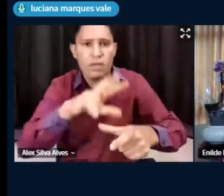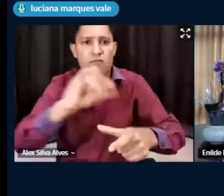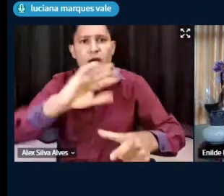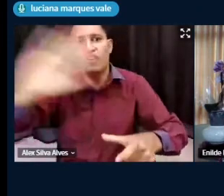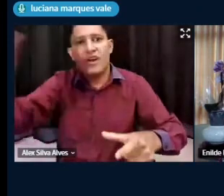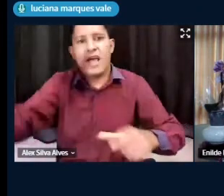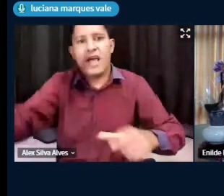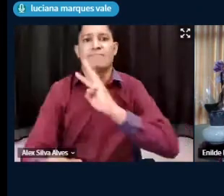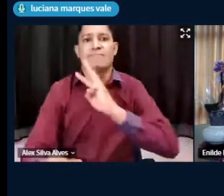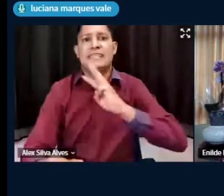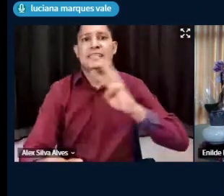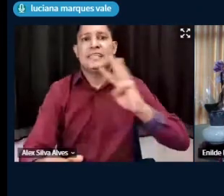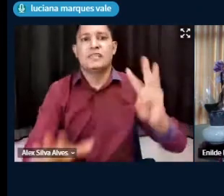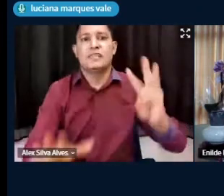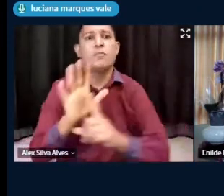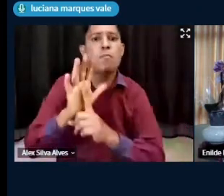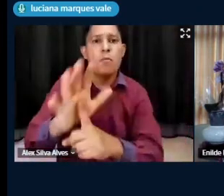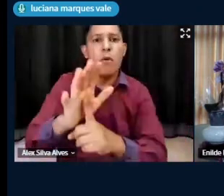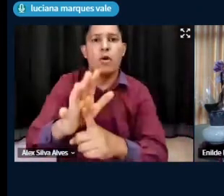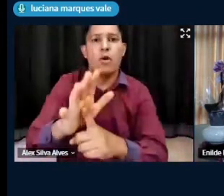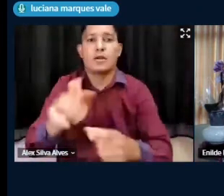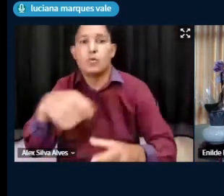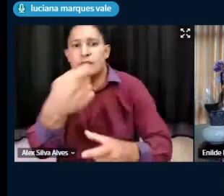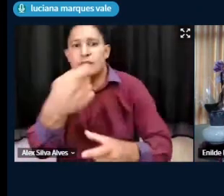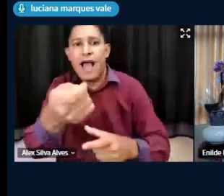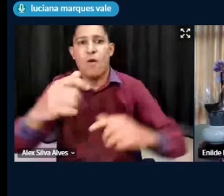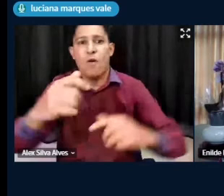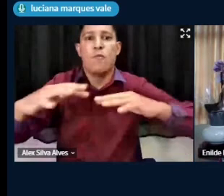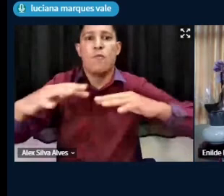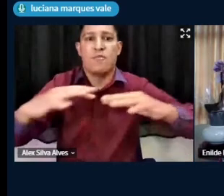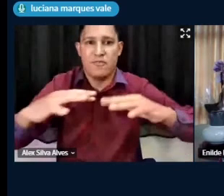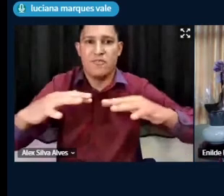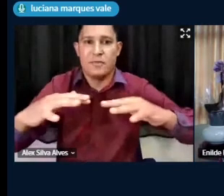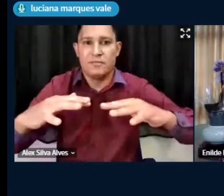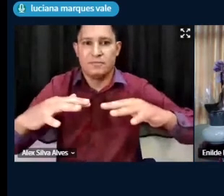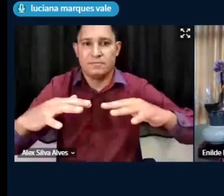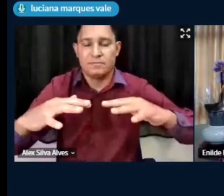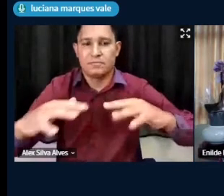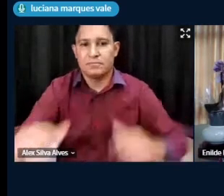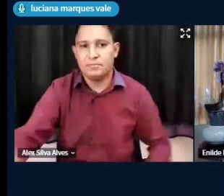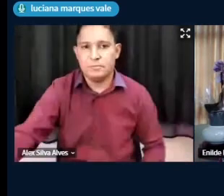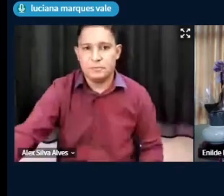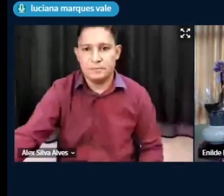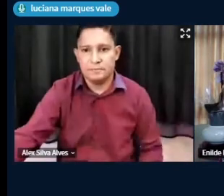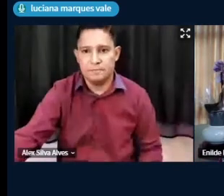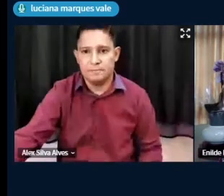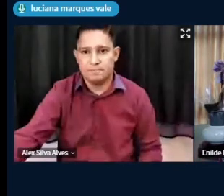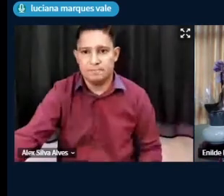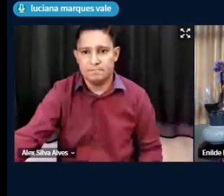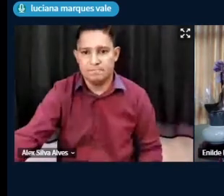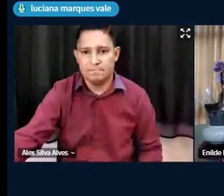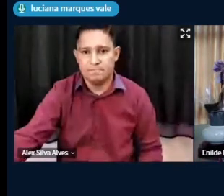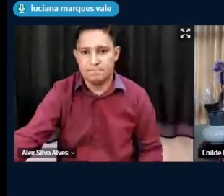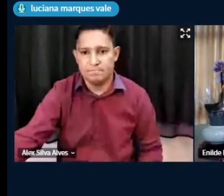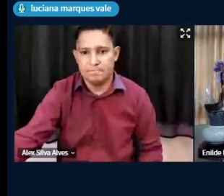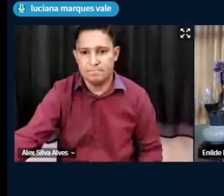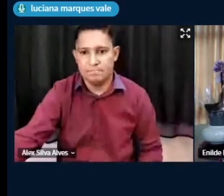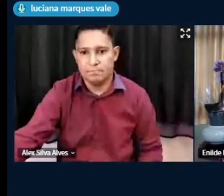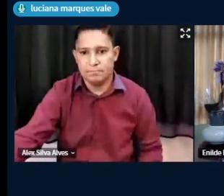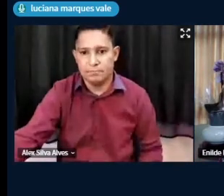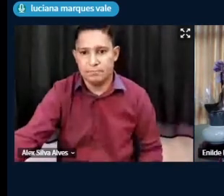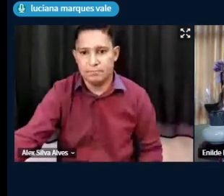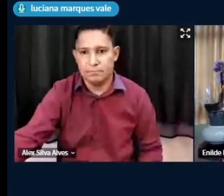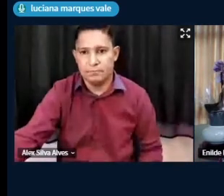é disposta hoje em dia. Então a pessoa clica na imagem do QR Code e é levada diretamente ao